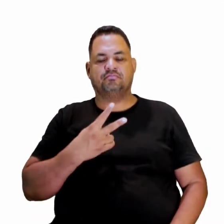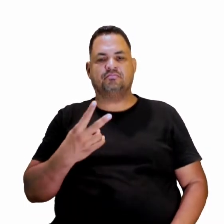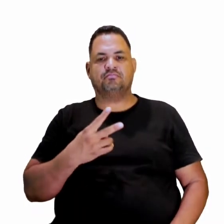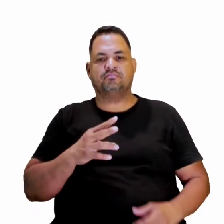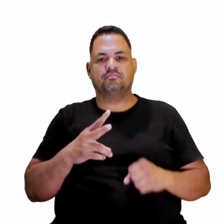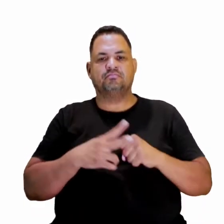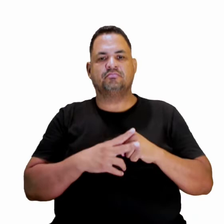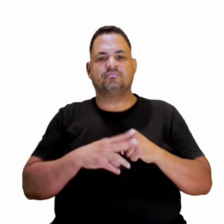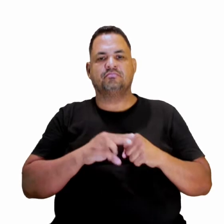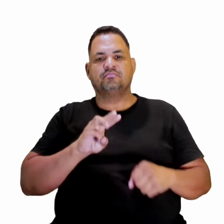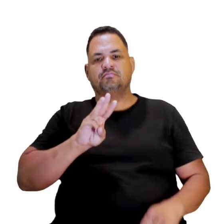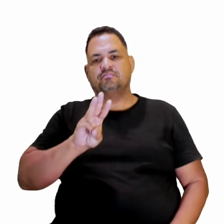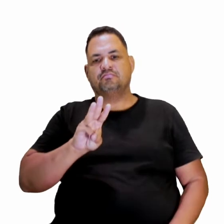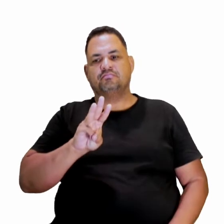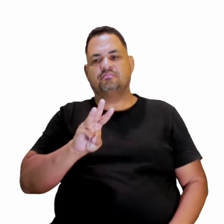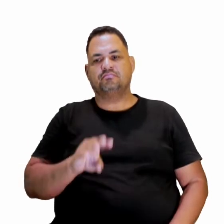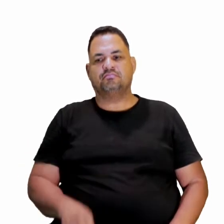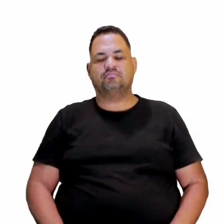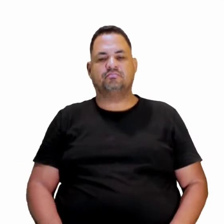W. Qual dos dois a gente vai usar?